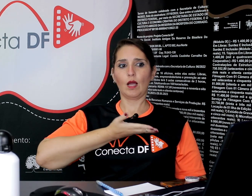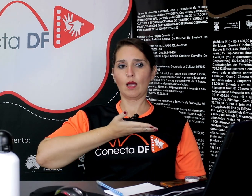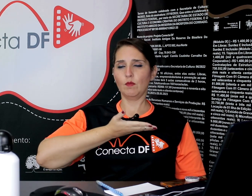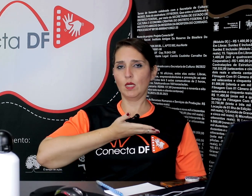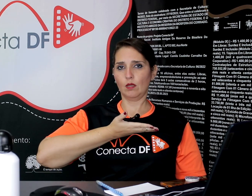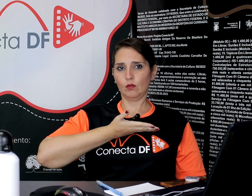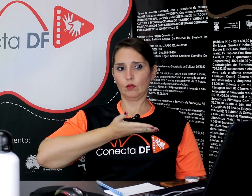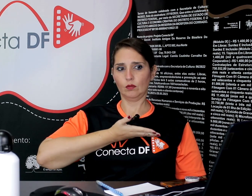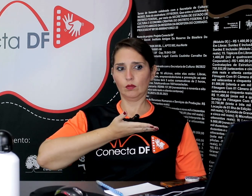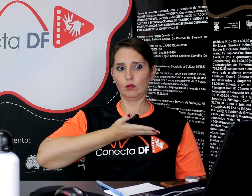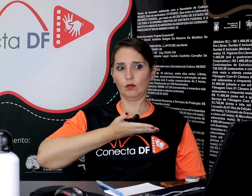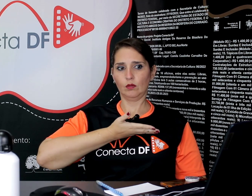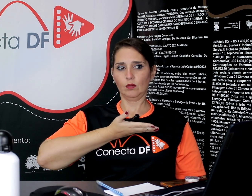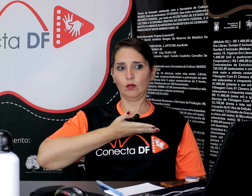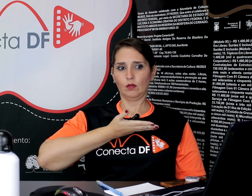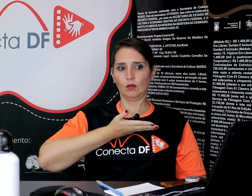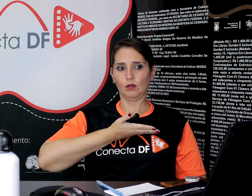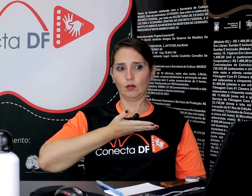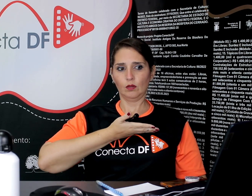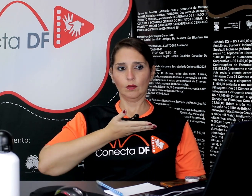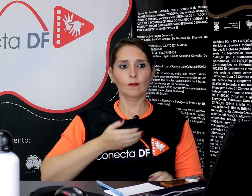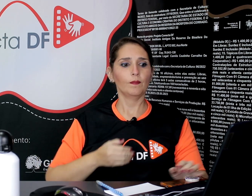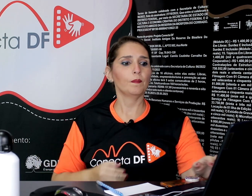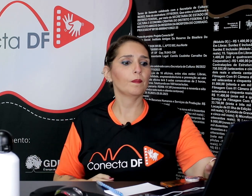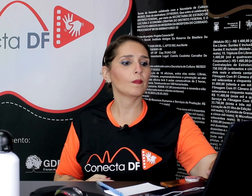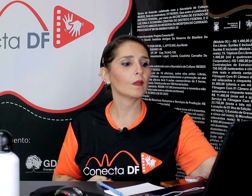Isso, amigo.